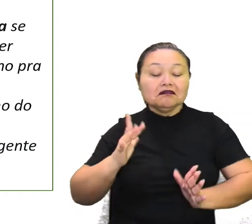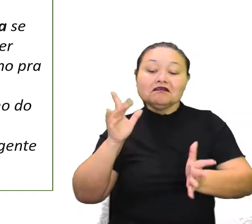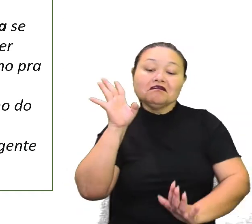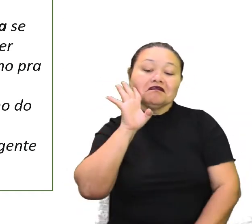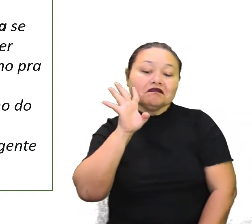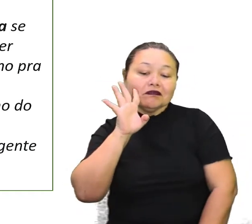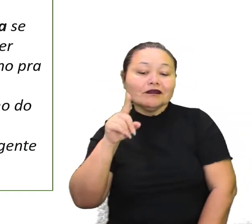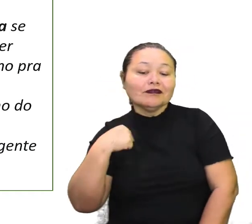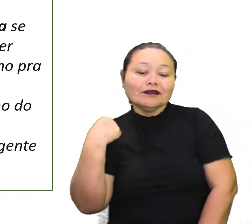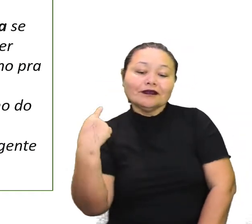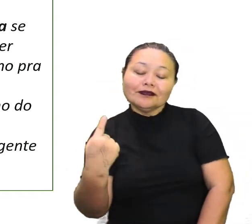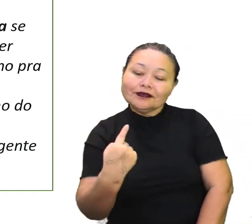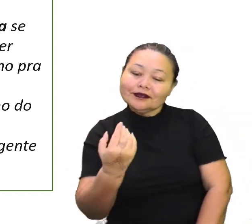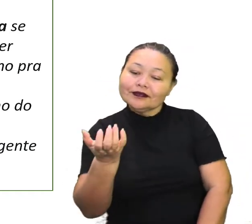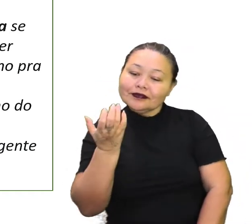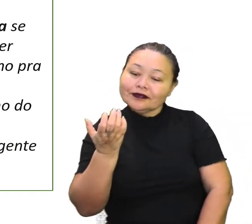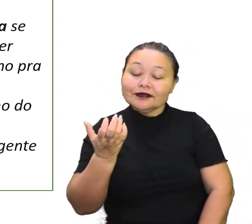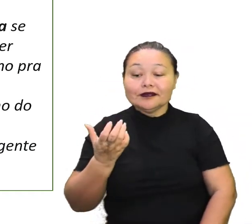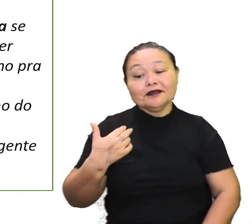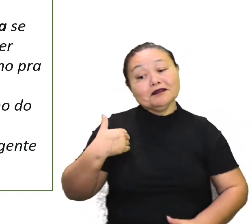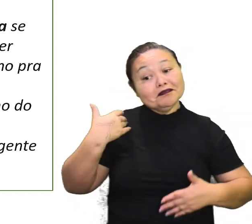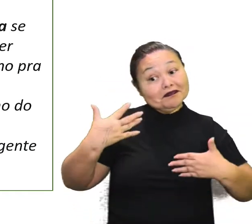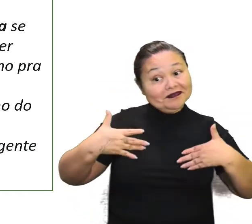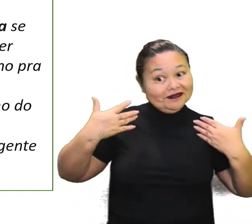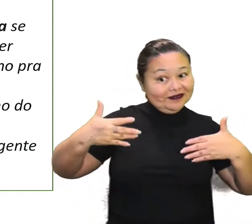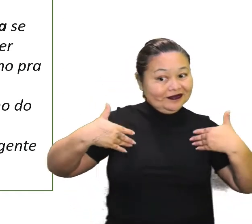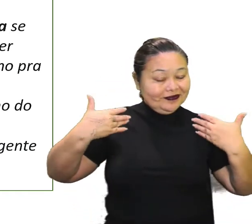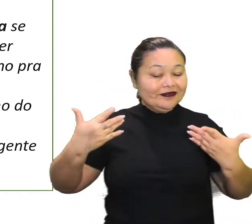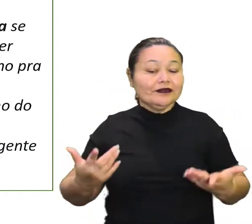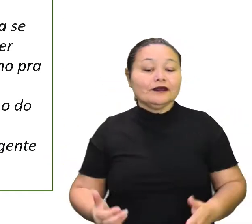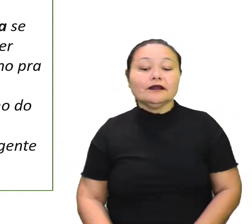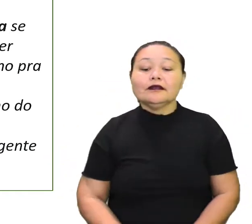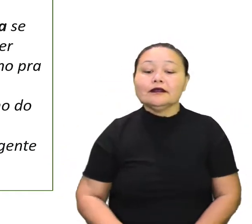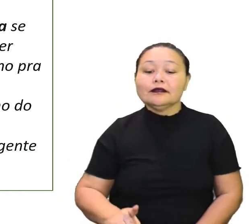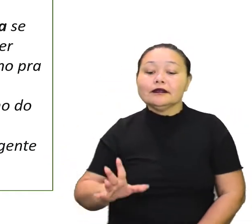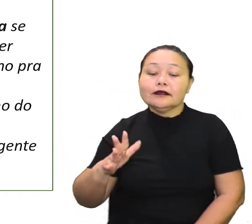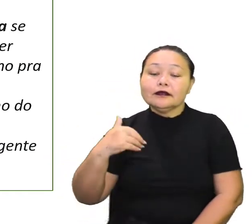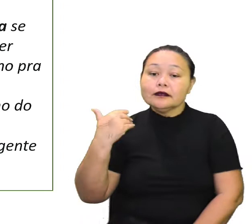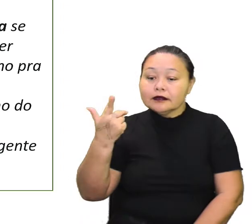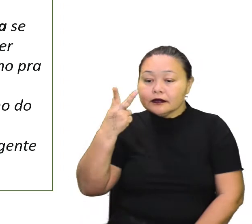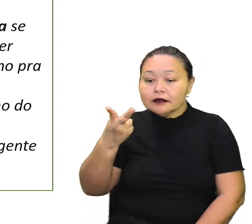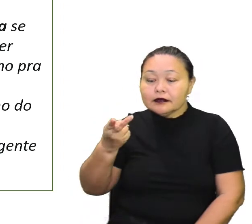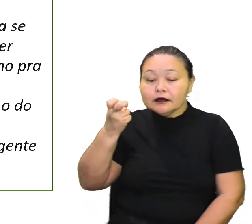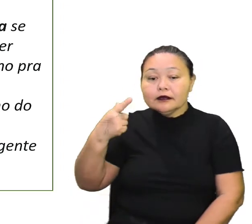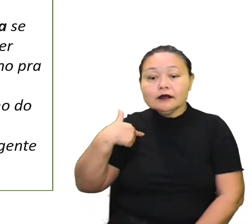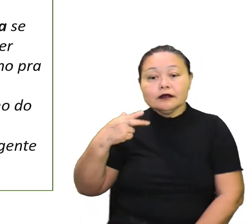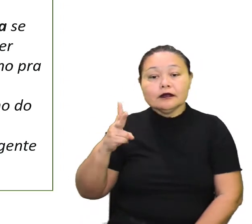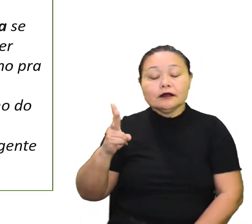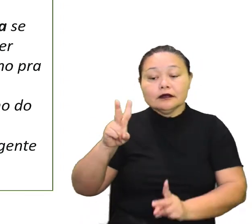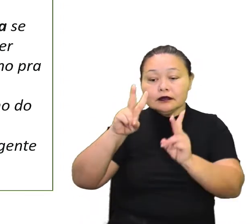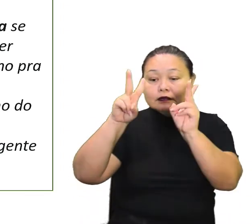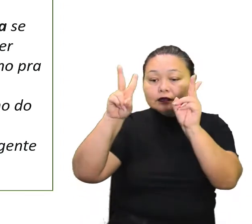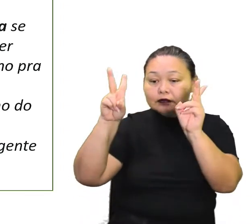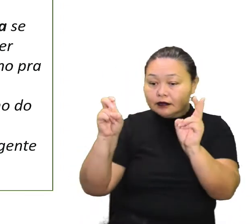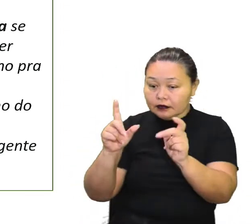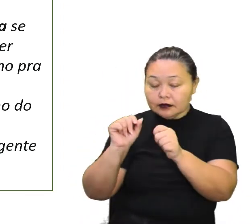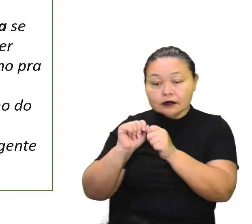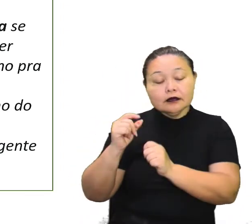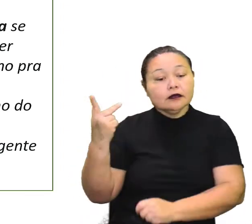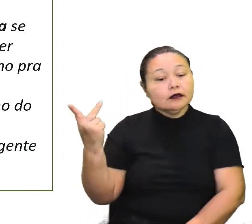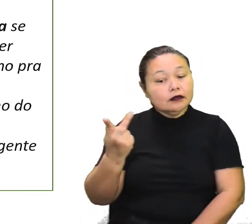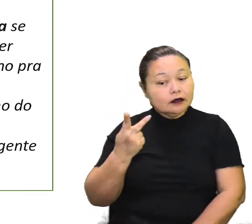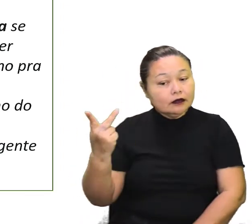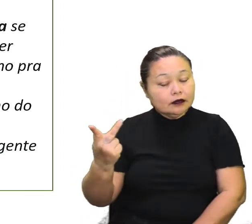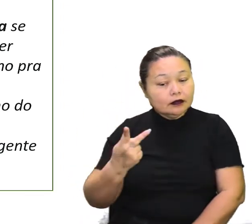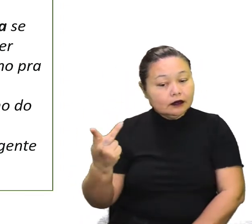uma festa legal e a gente quer se divertir. Então percebam que o tema, né, nesses